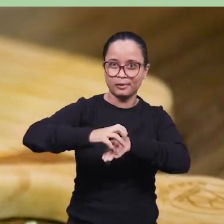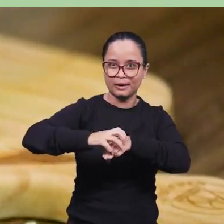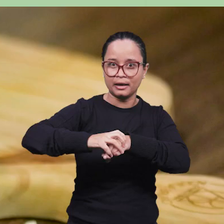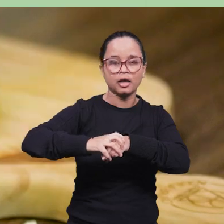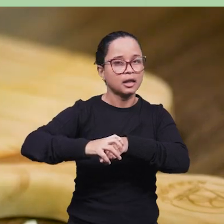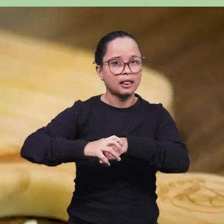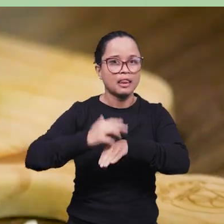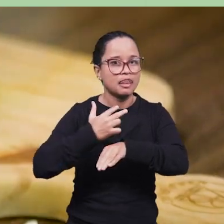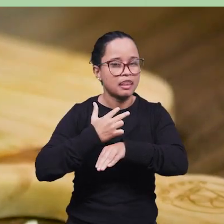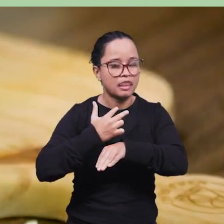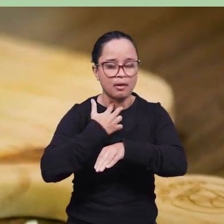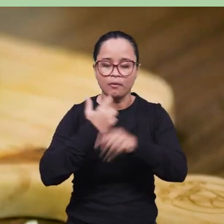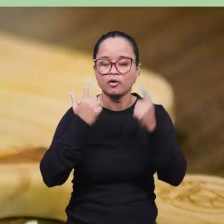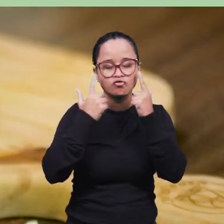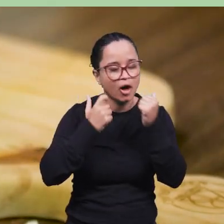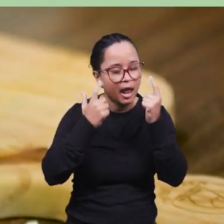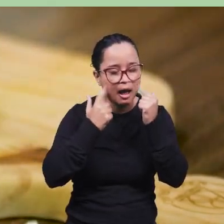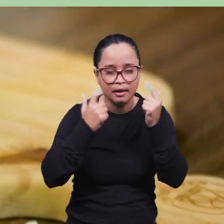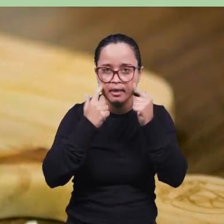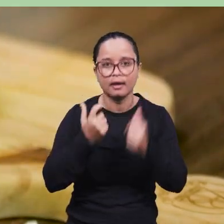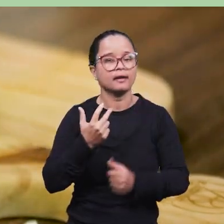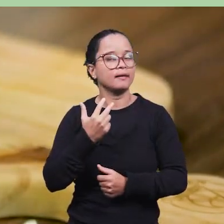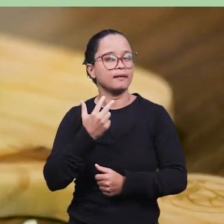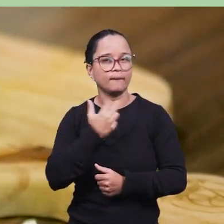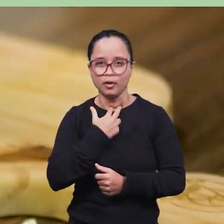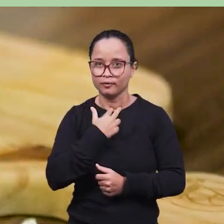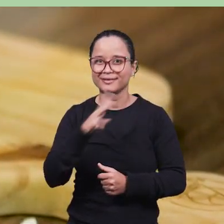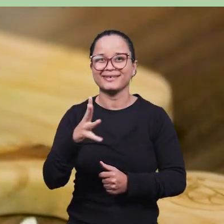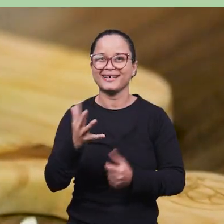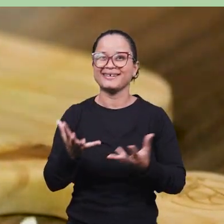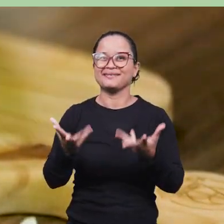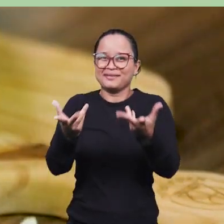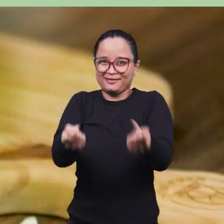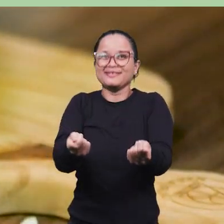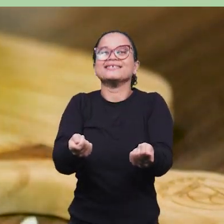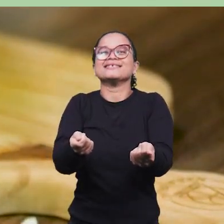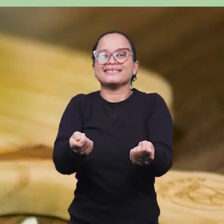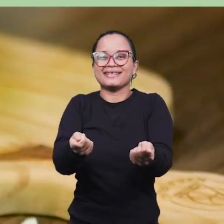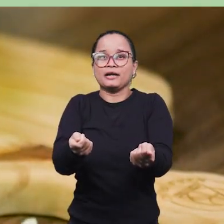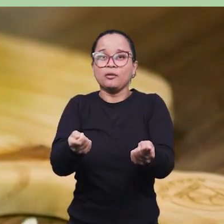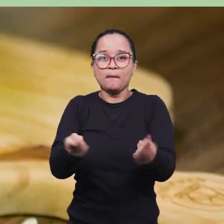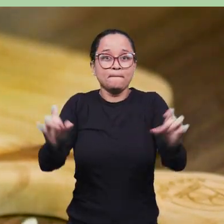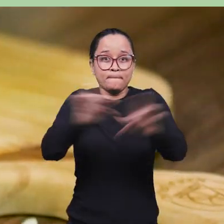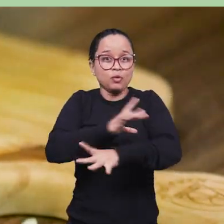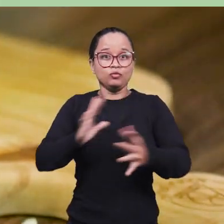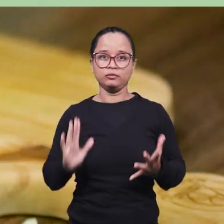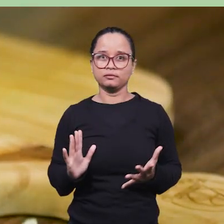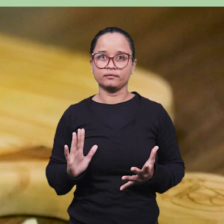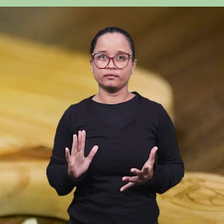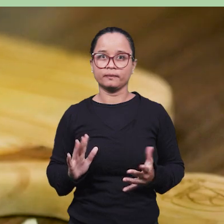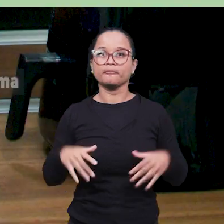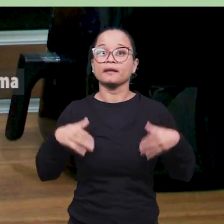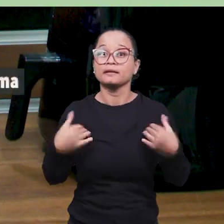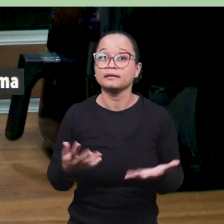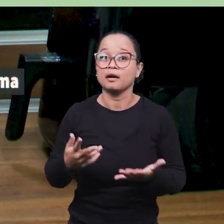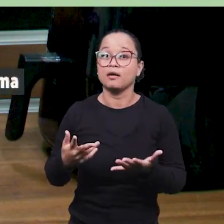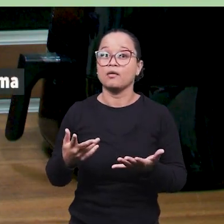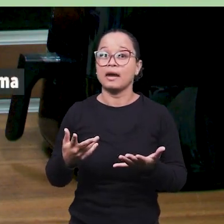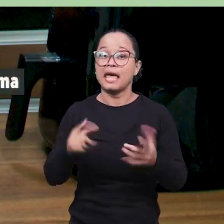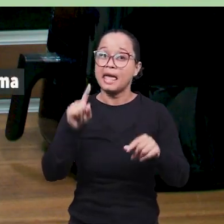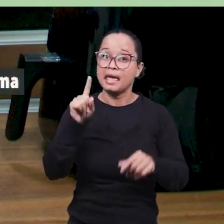não vale chorar, tá? jamais. Olha que maravilha. Já foi. E na verdade isso é